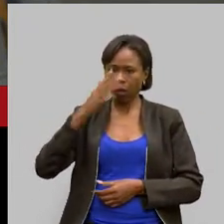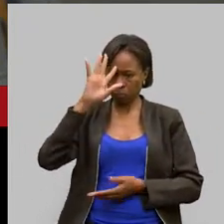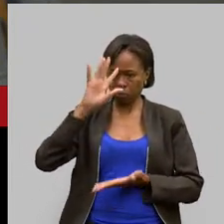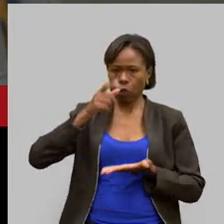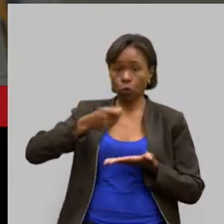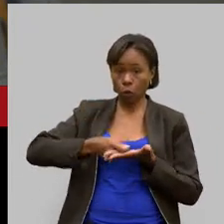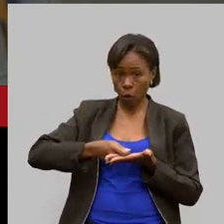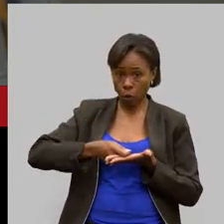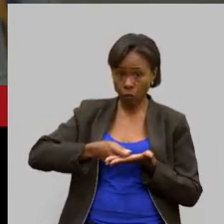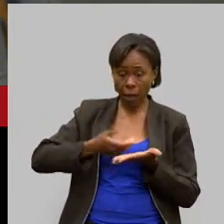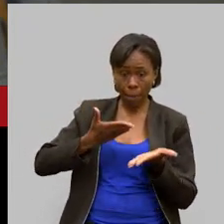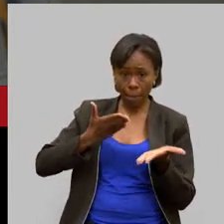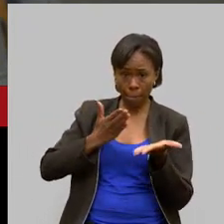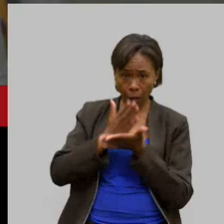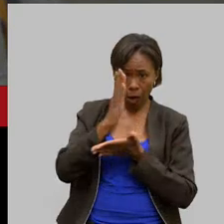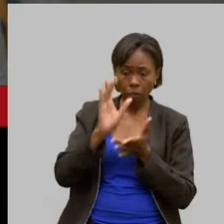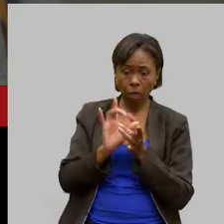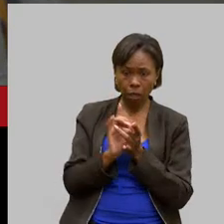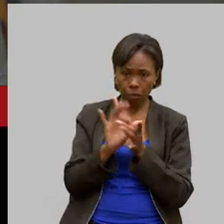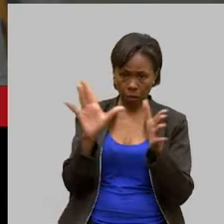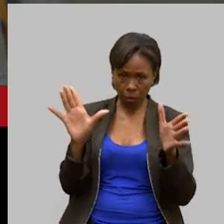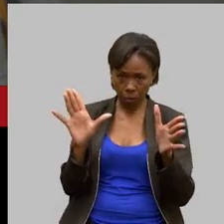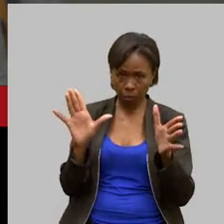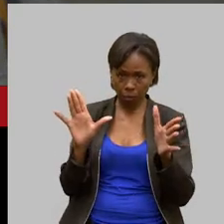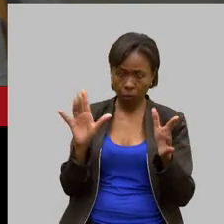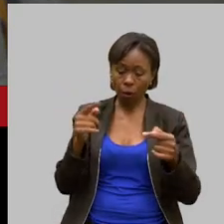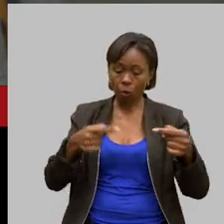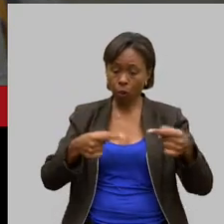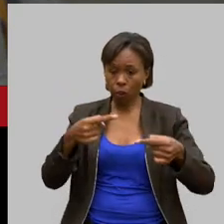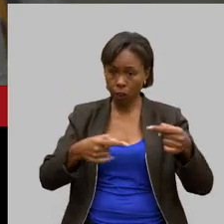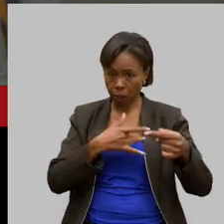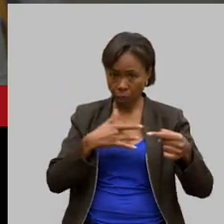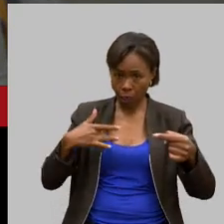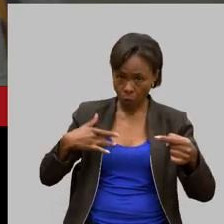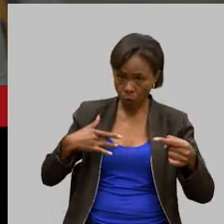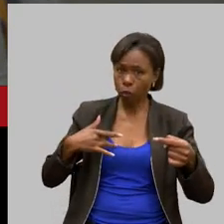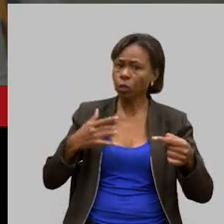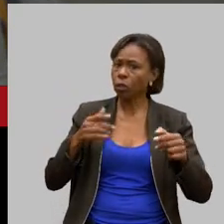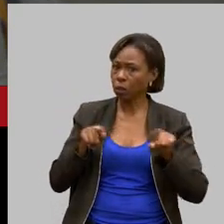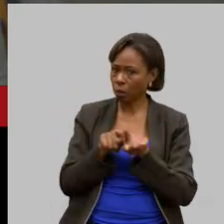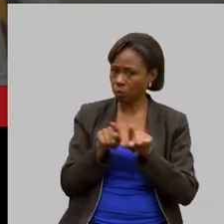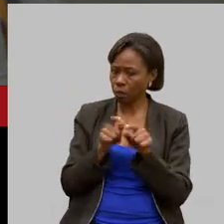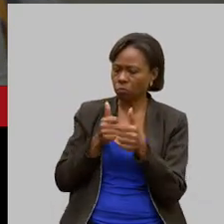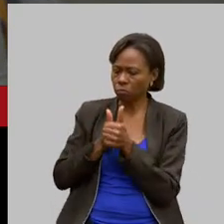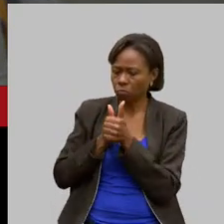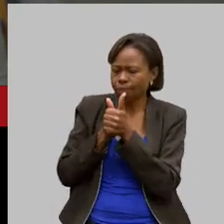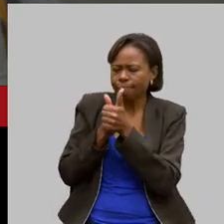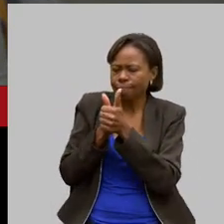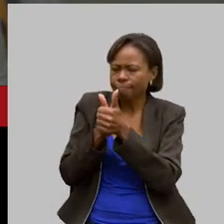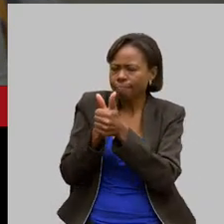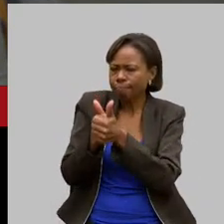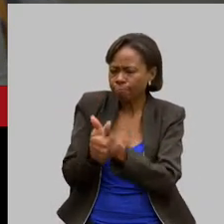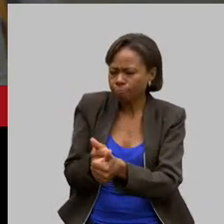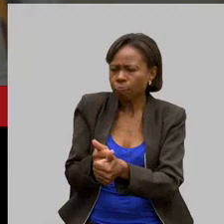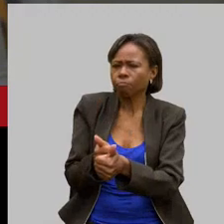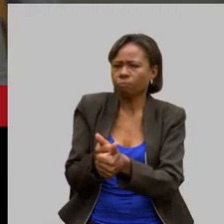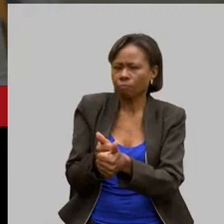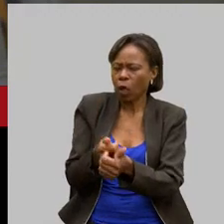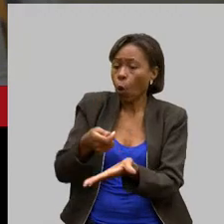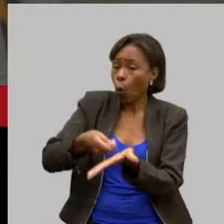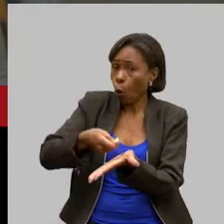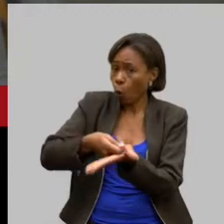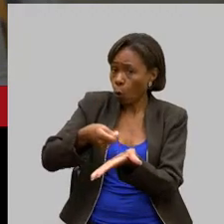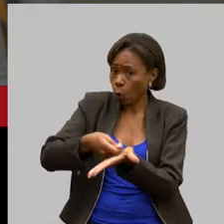da aprovação da política de saúde nós acompanhamos nós cobramos eficiência